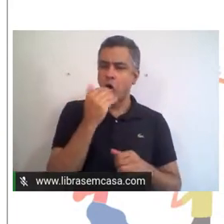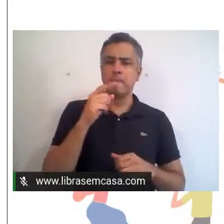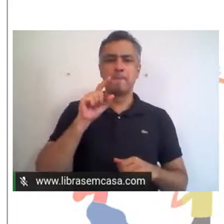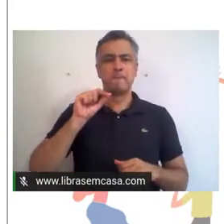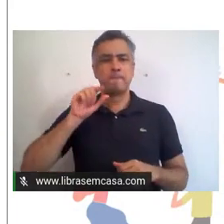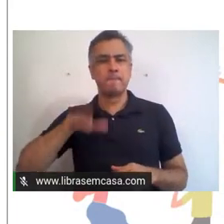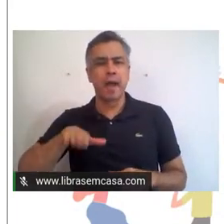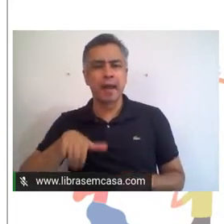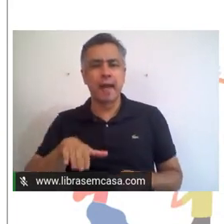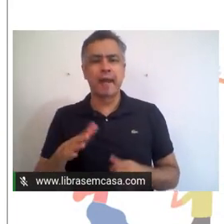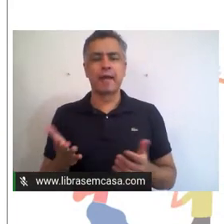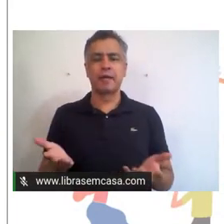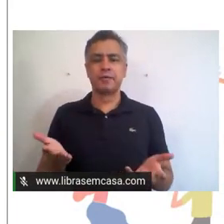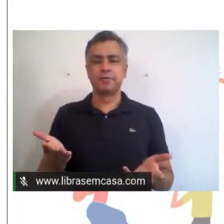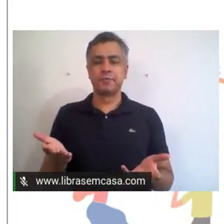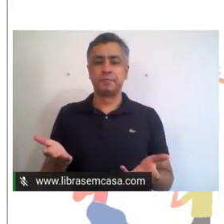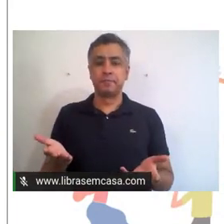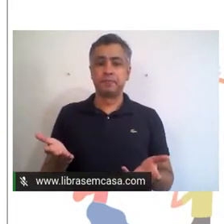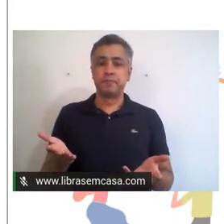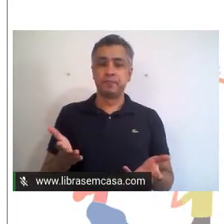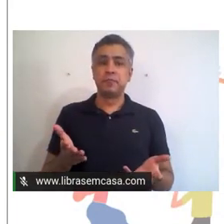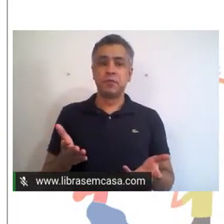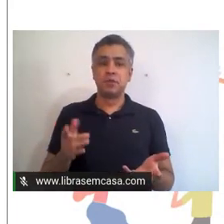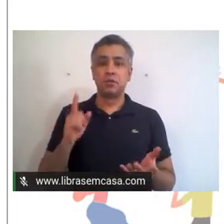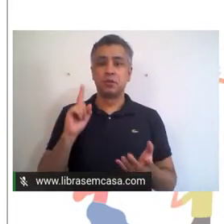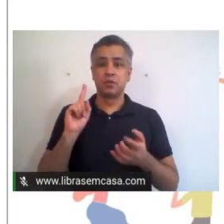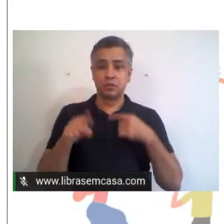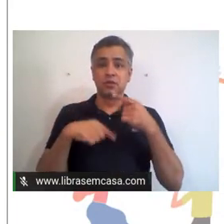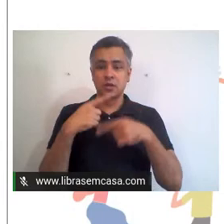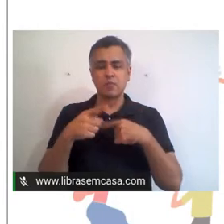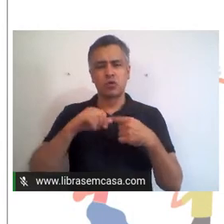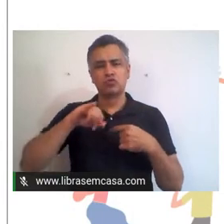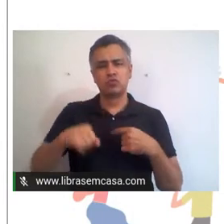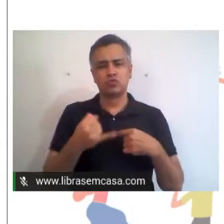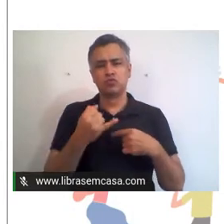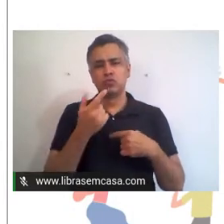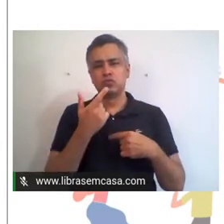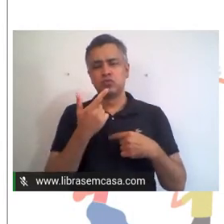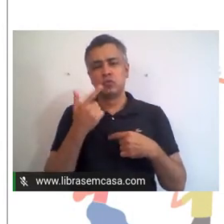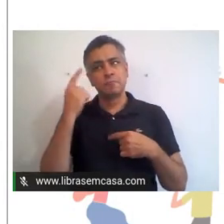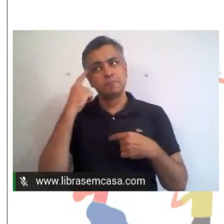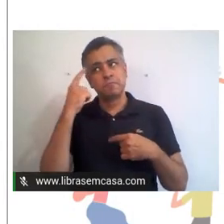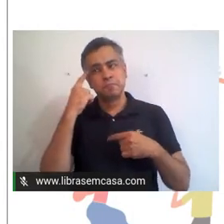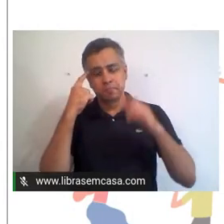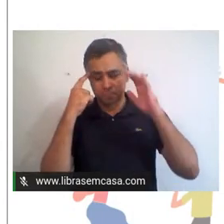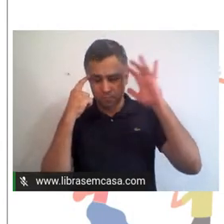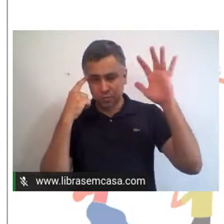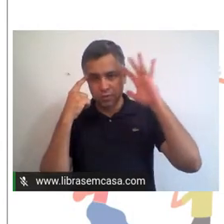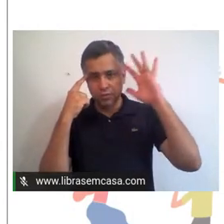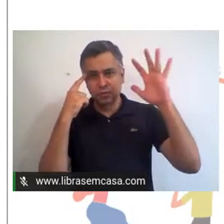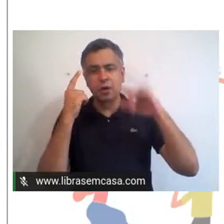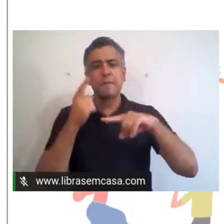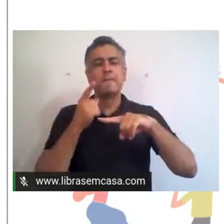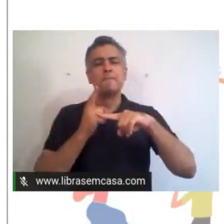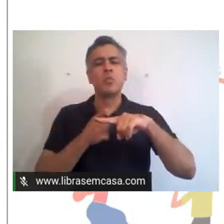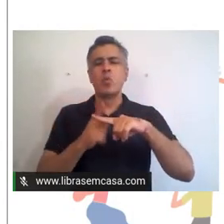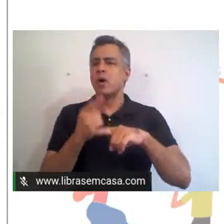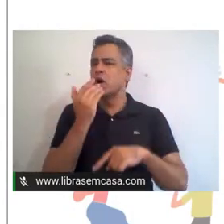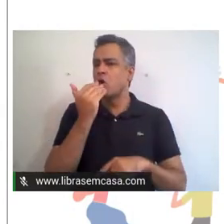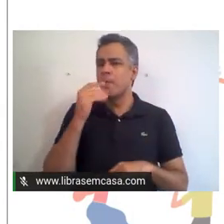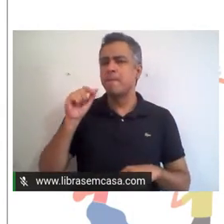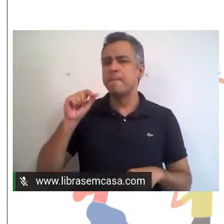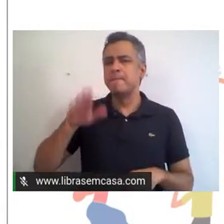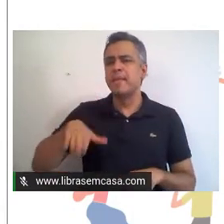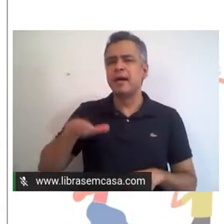pode ter uma oportunidade nas outras rodadas dessa sessão de pensar um pouco por que que esses alimentos são baratos ou por que